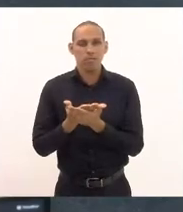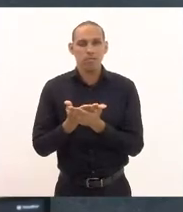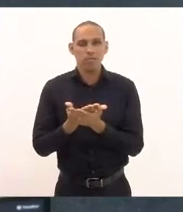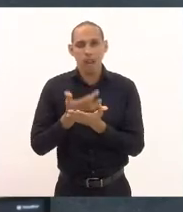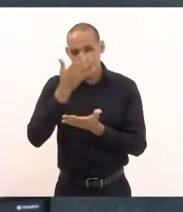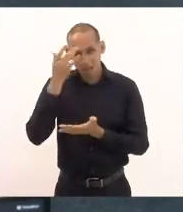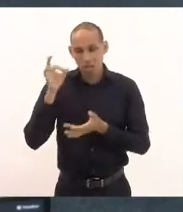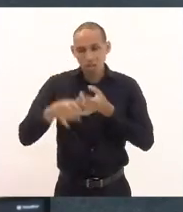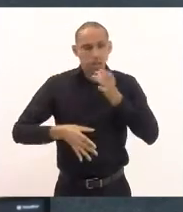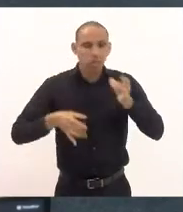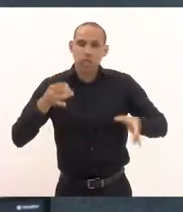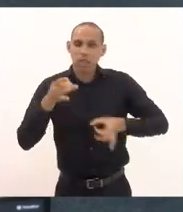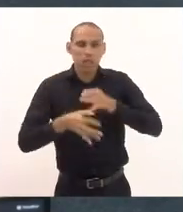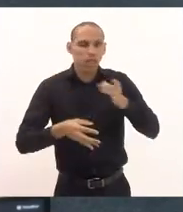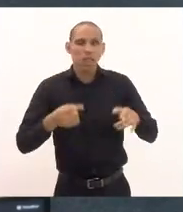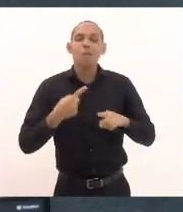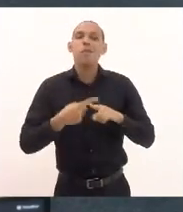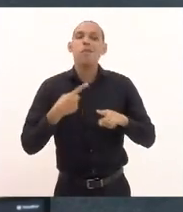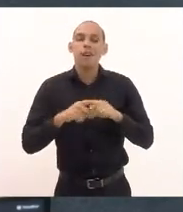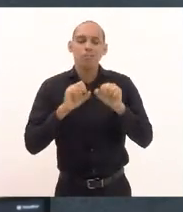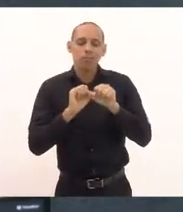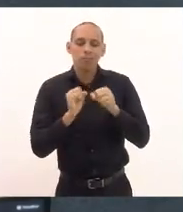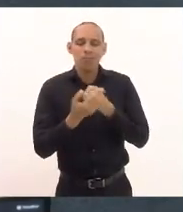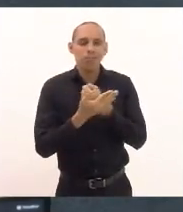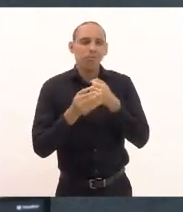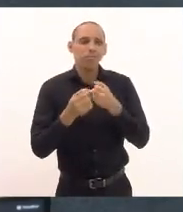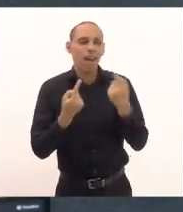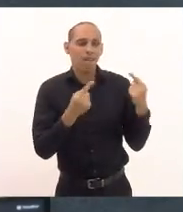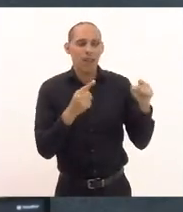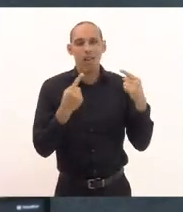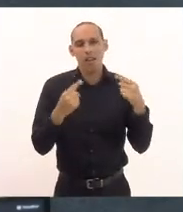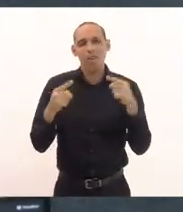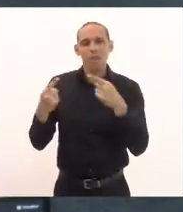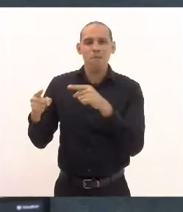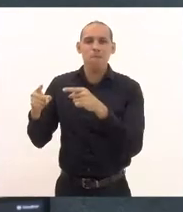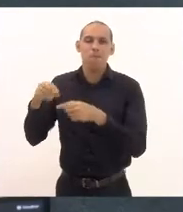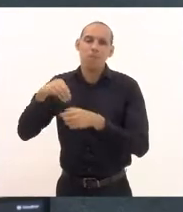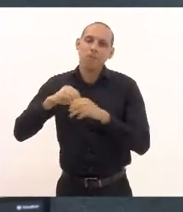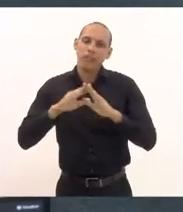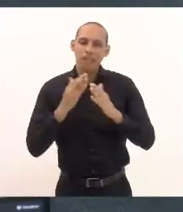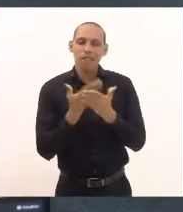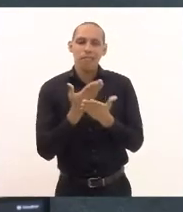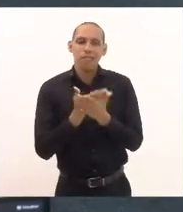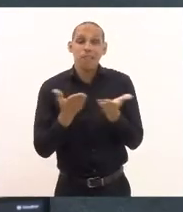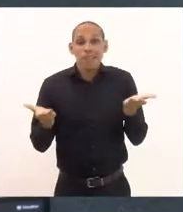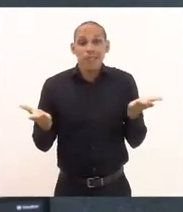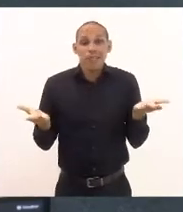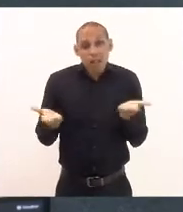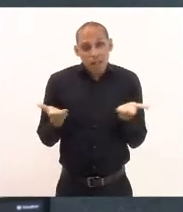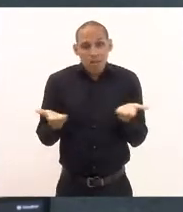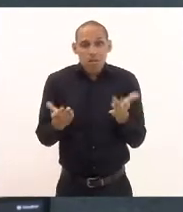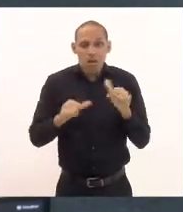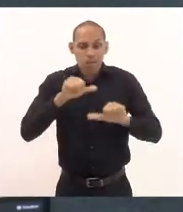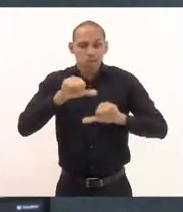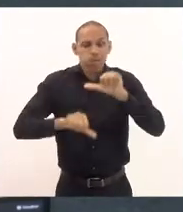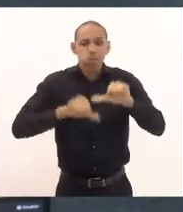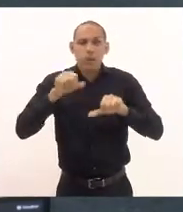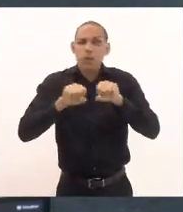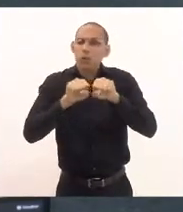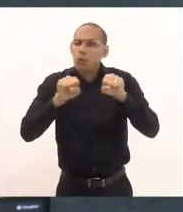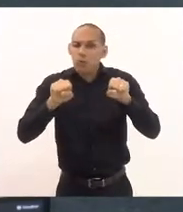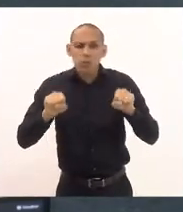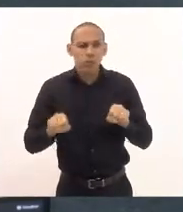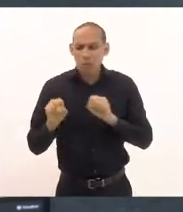estão sendo os reflexos da Covid dentro das escolas, passar agora para um novo sistema